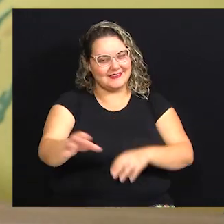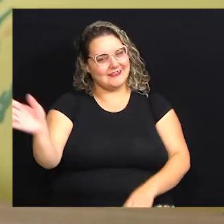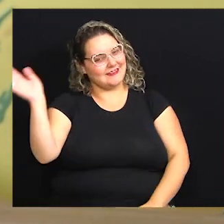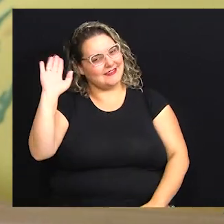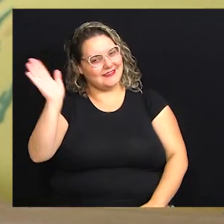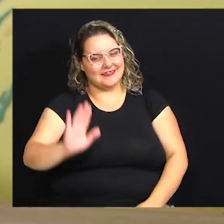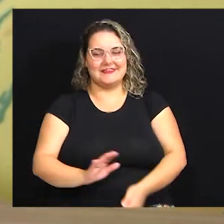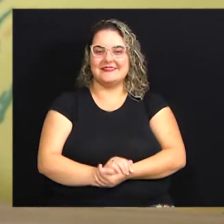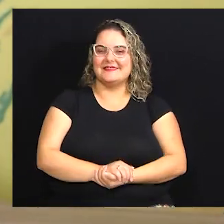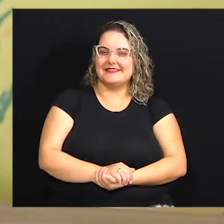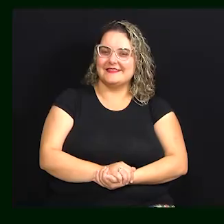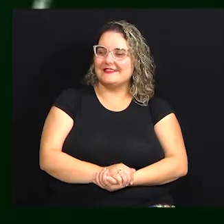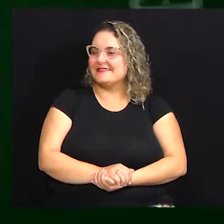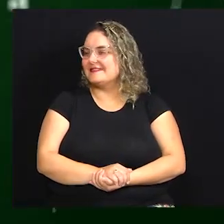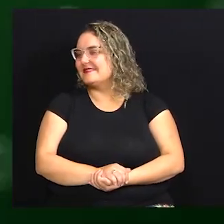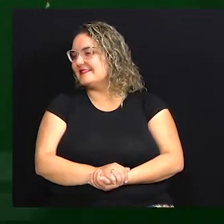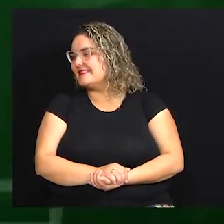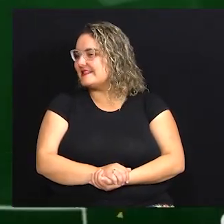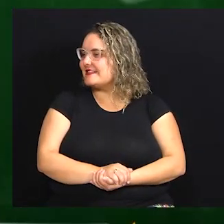na educação. Tchau!